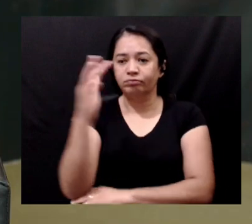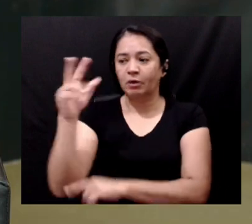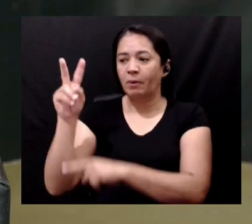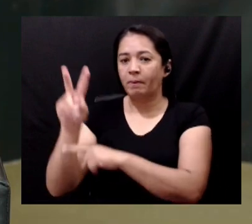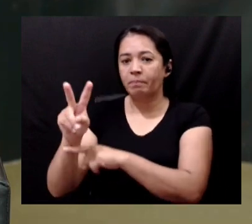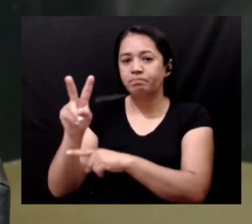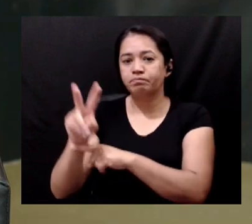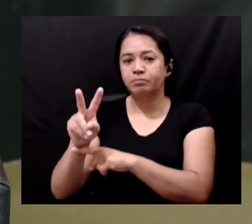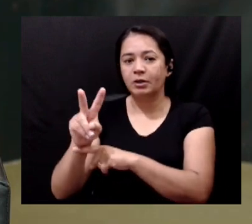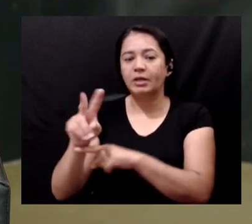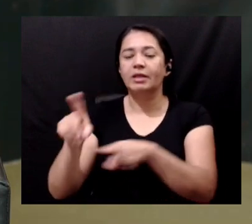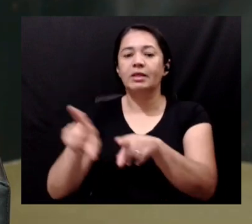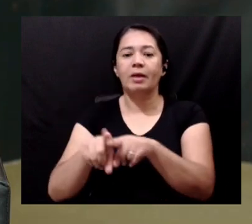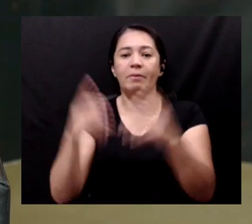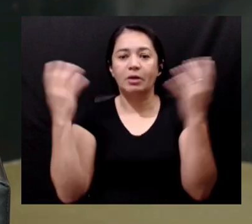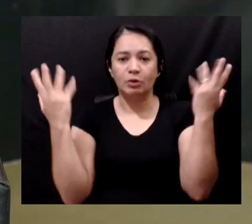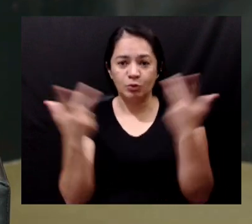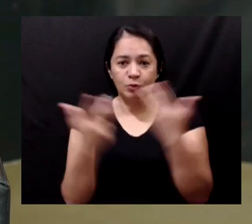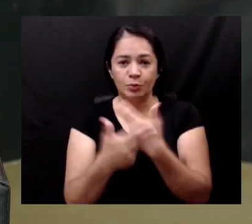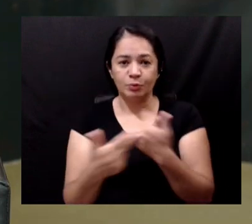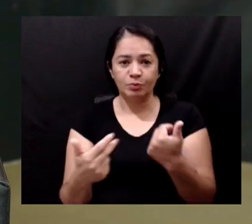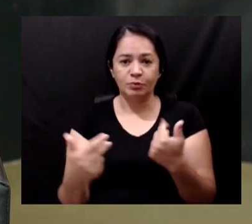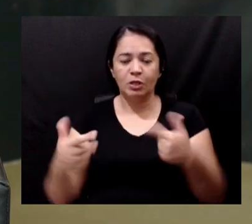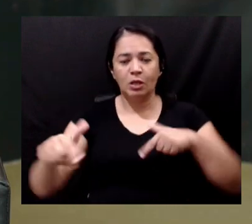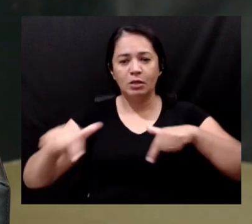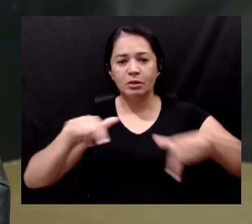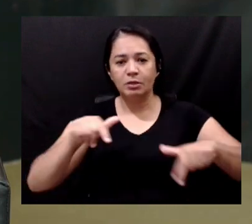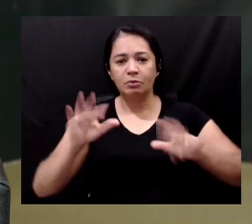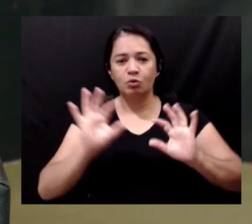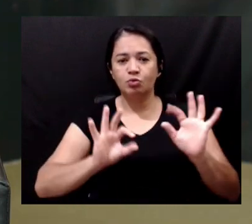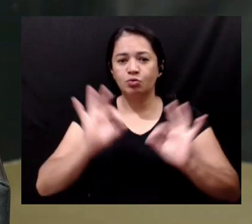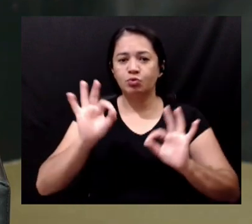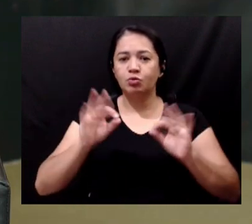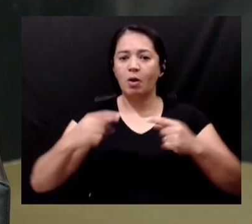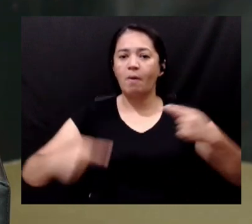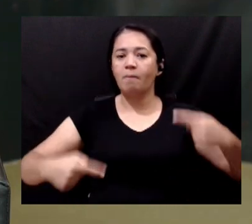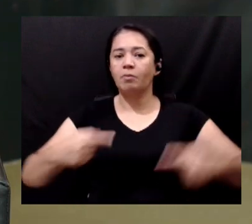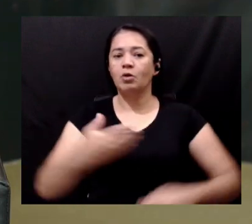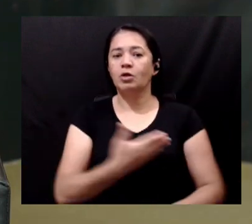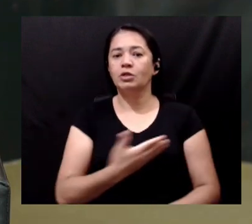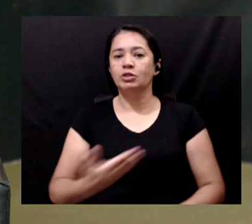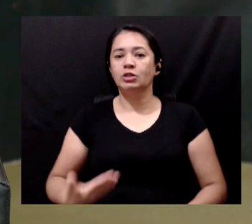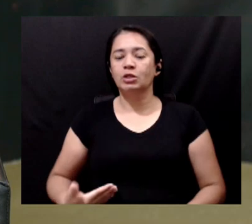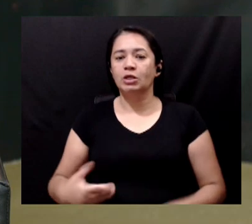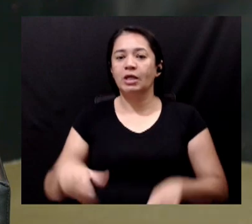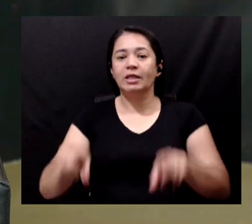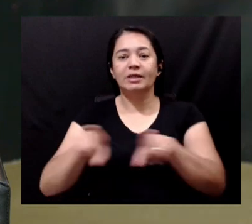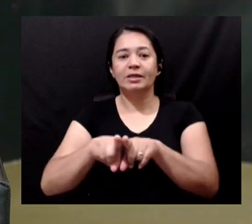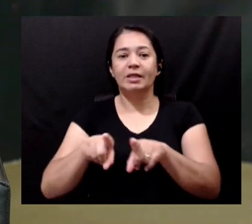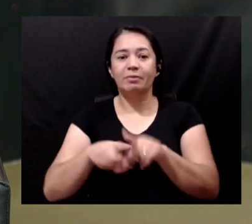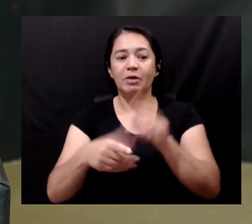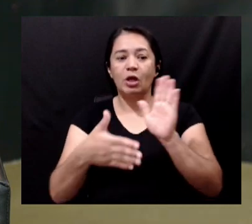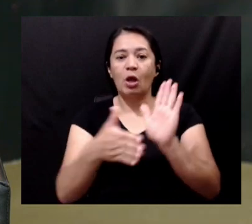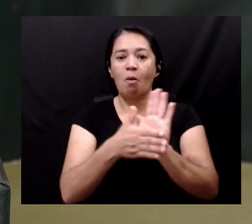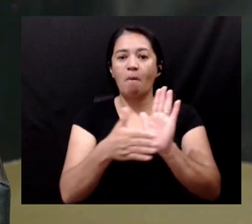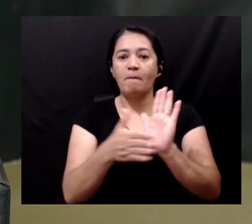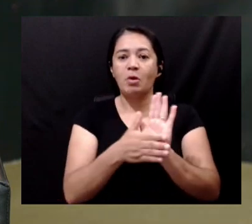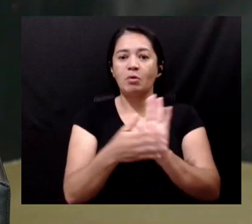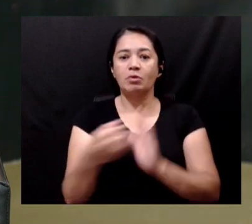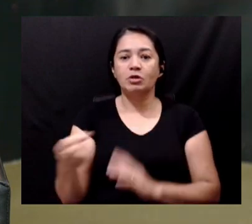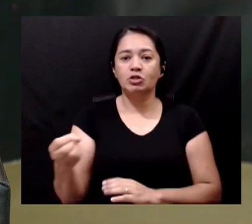bem-estar animal, atuando na elaboração de políticas públicas e também na proposição e cumprimento de normas e